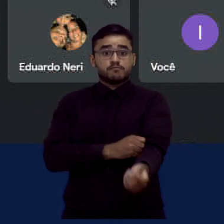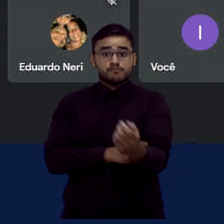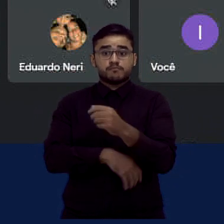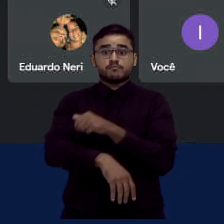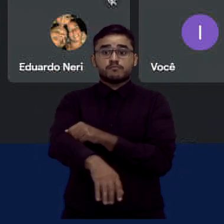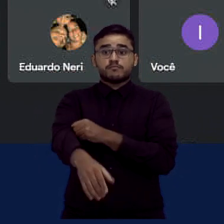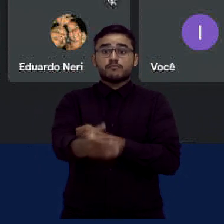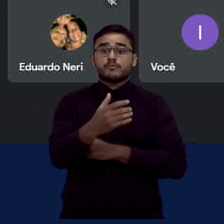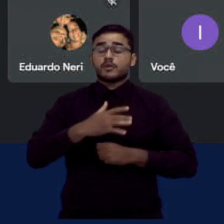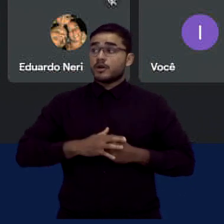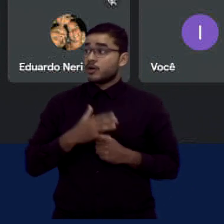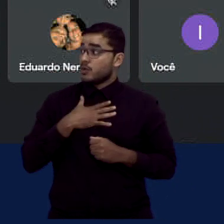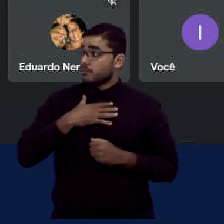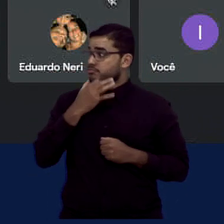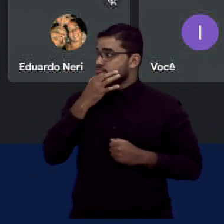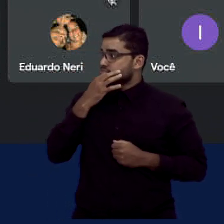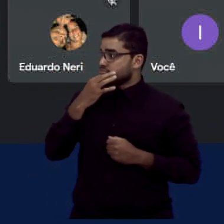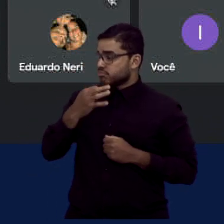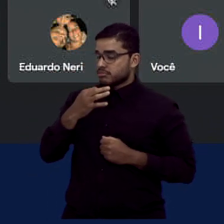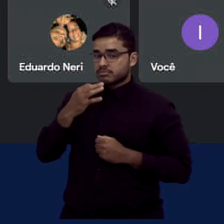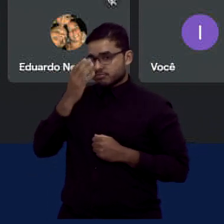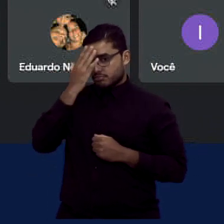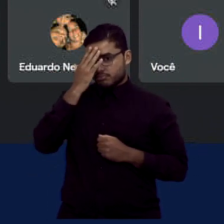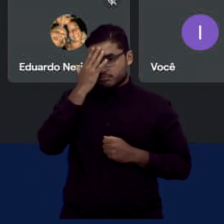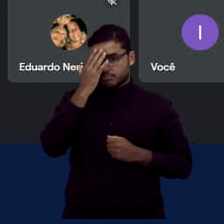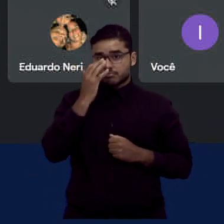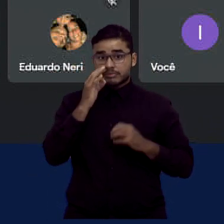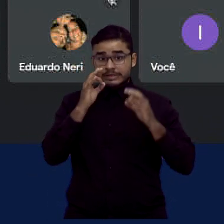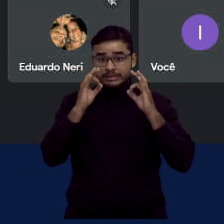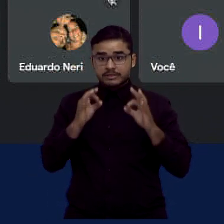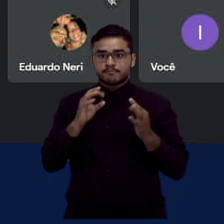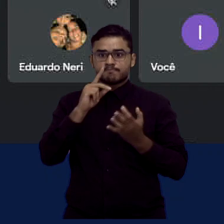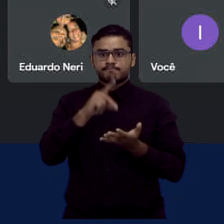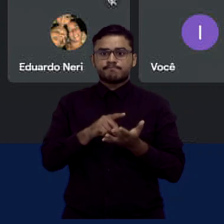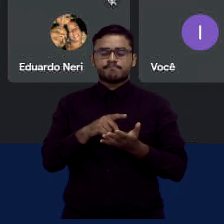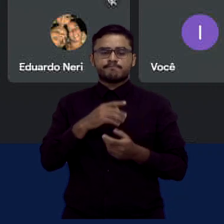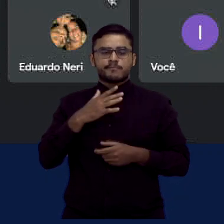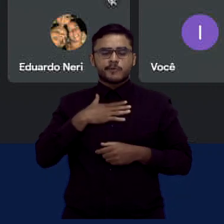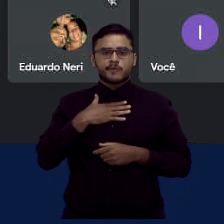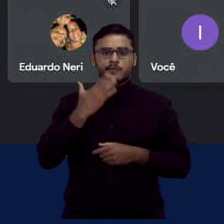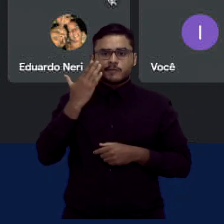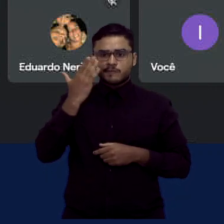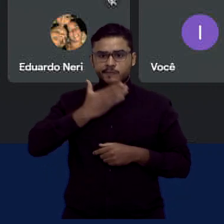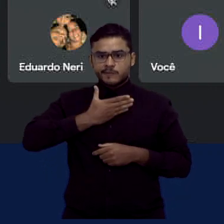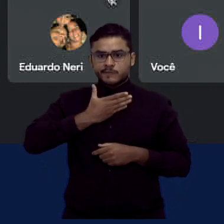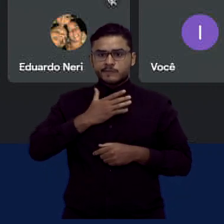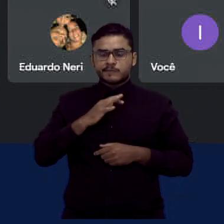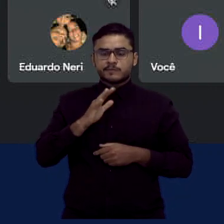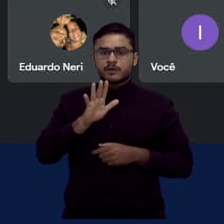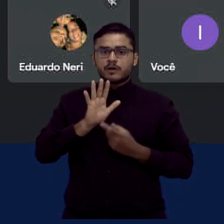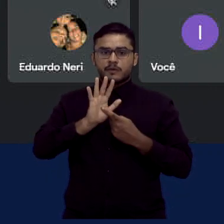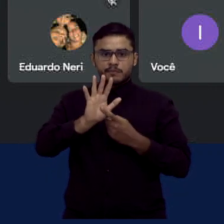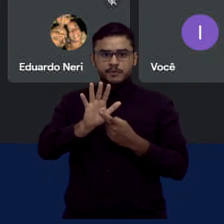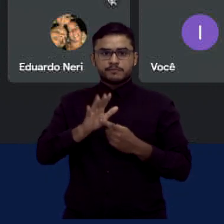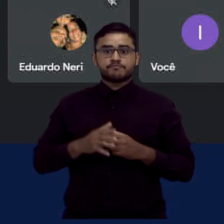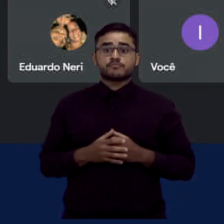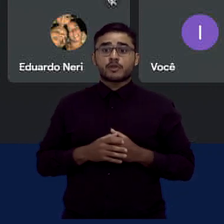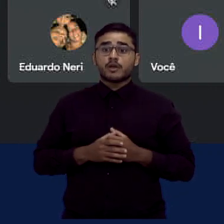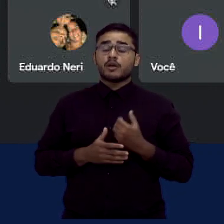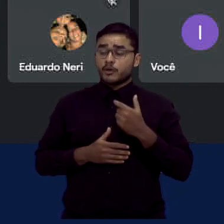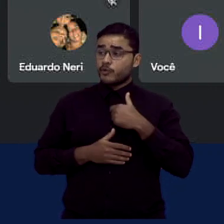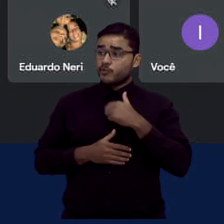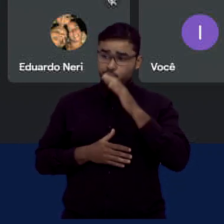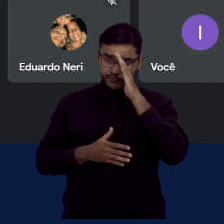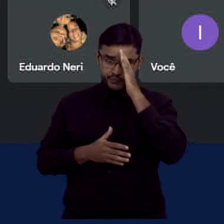teoria porque eu não tenho nenhuma prova factual do que eu vou falar é verdade. Mas eu acredito